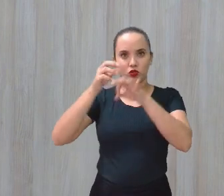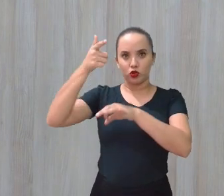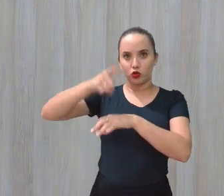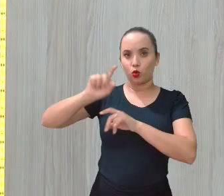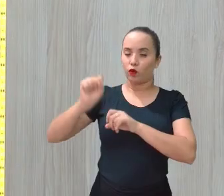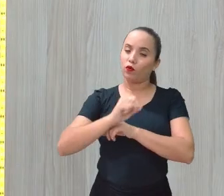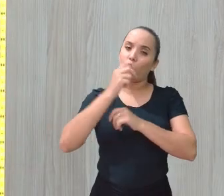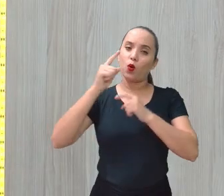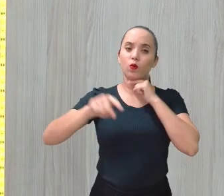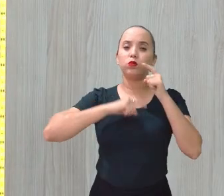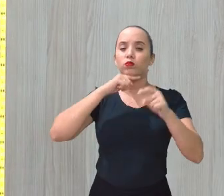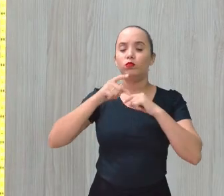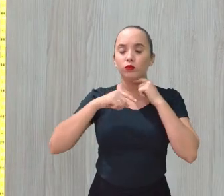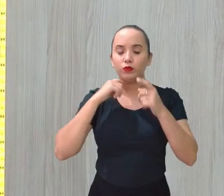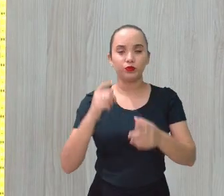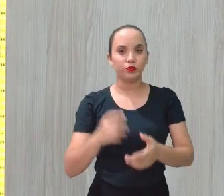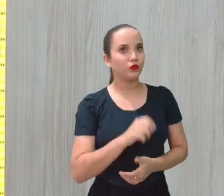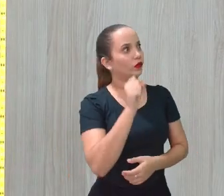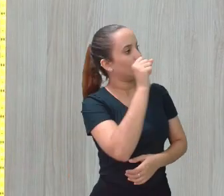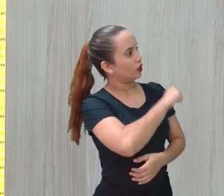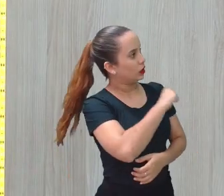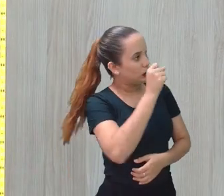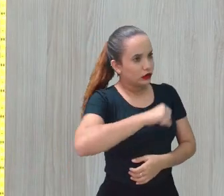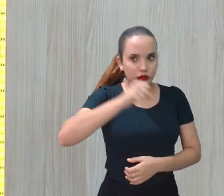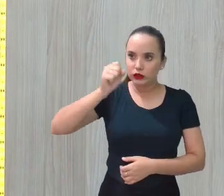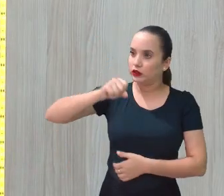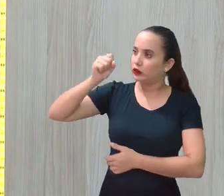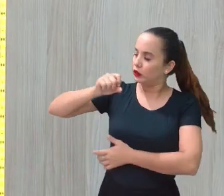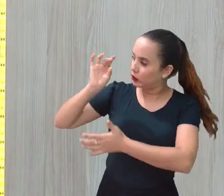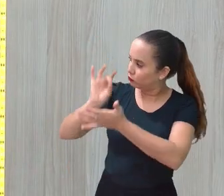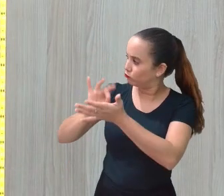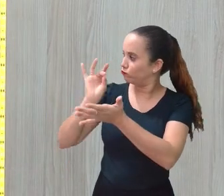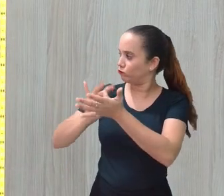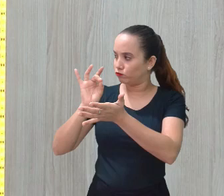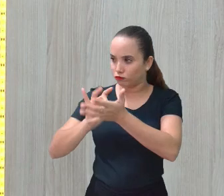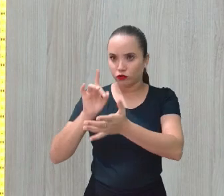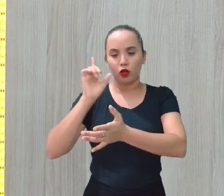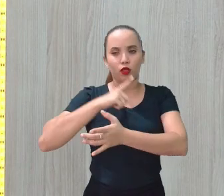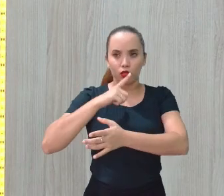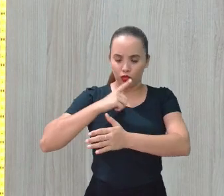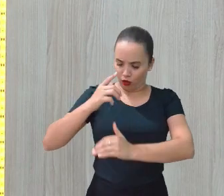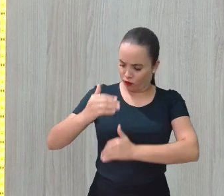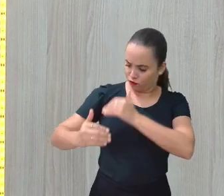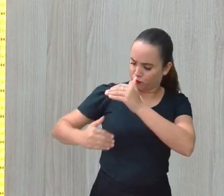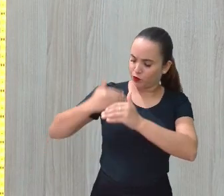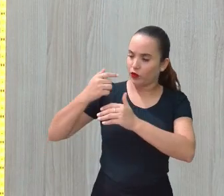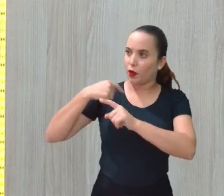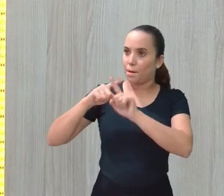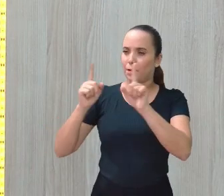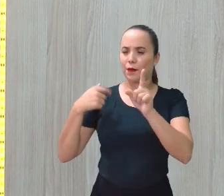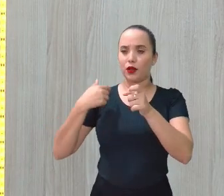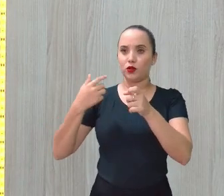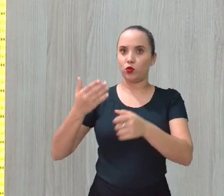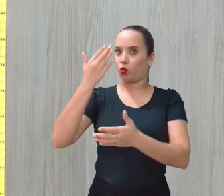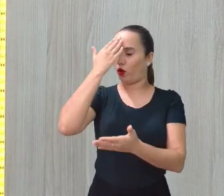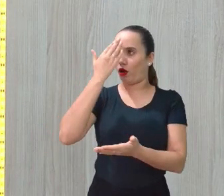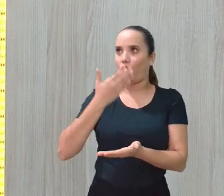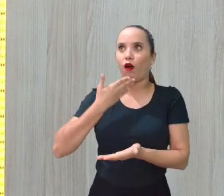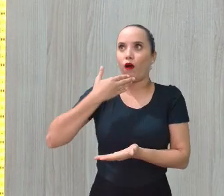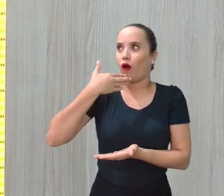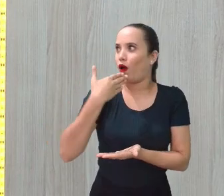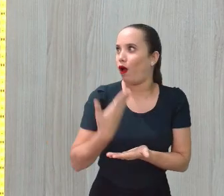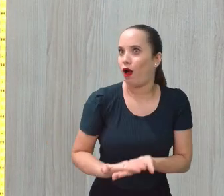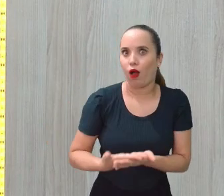Carol. É verdade, Tiago, são várias etapas, né? Mas eu fiquei abismada assim, gente, porque quando o professor Tiago